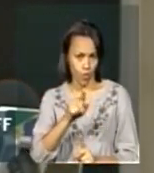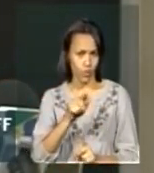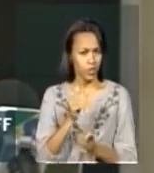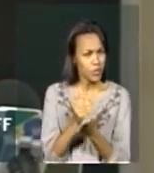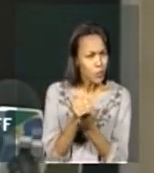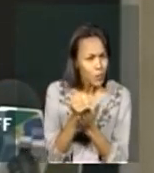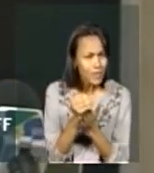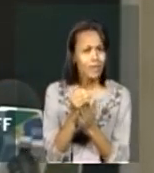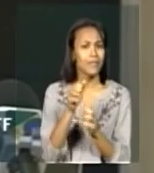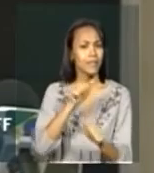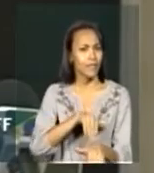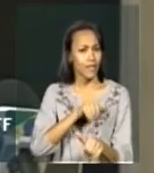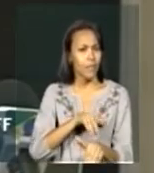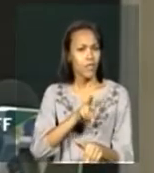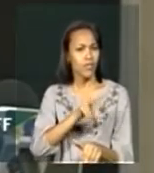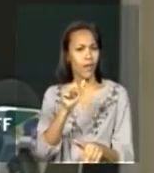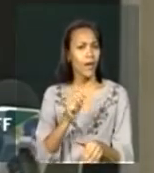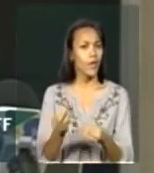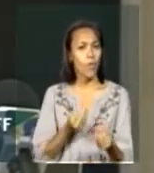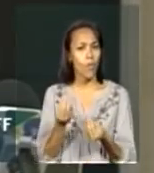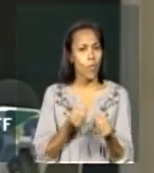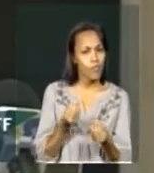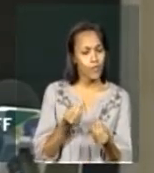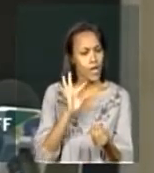de setembro, tomar algumas medidas,